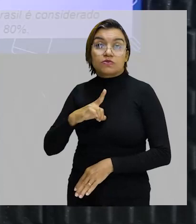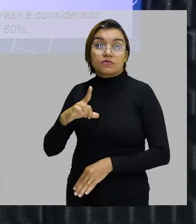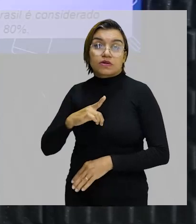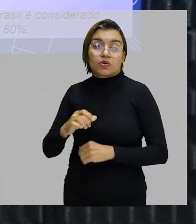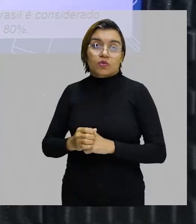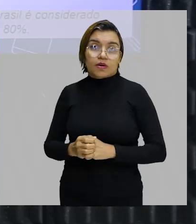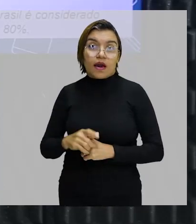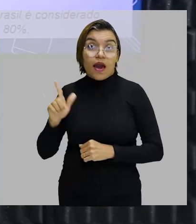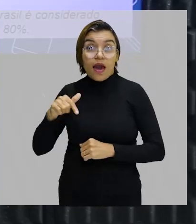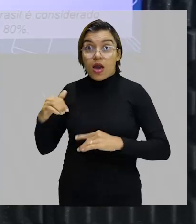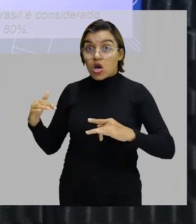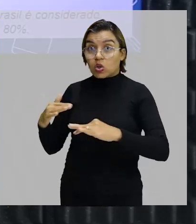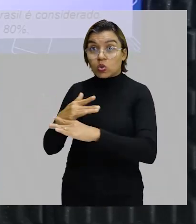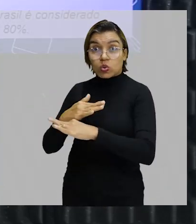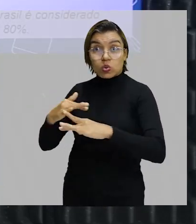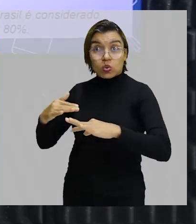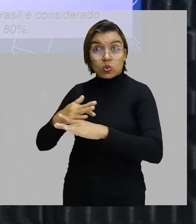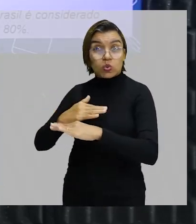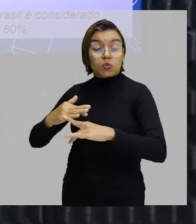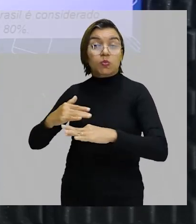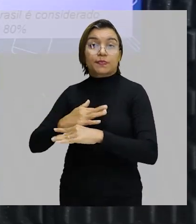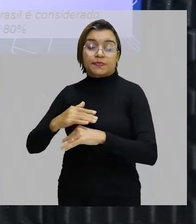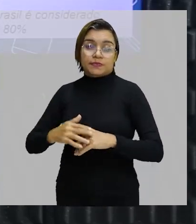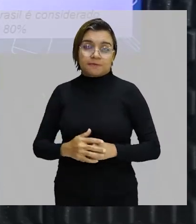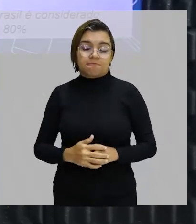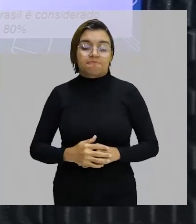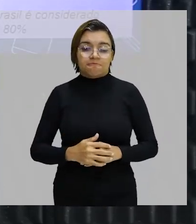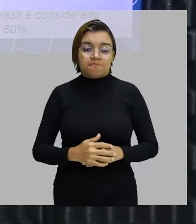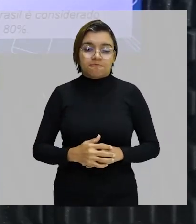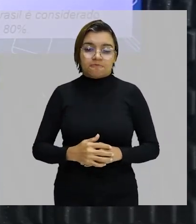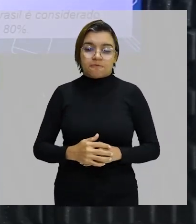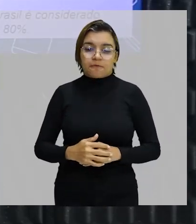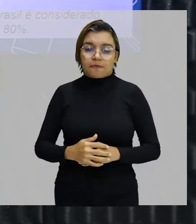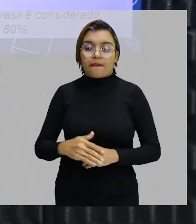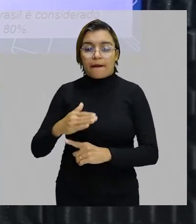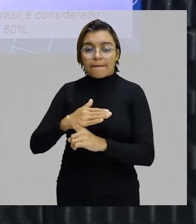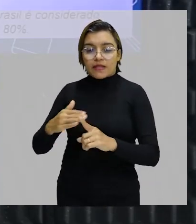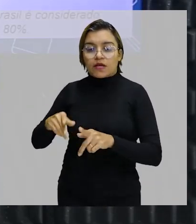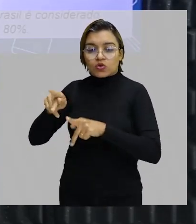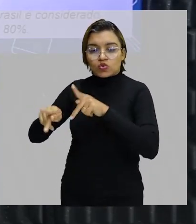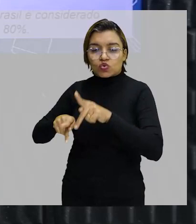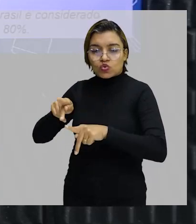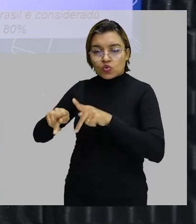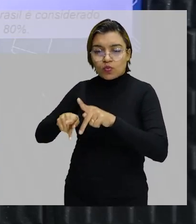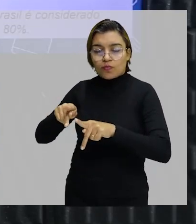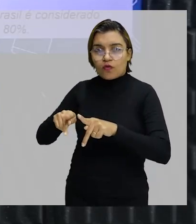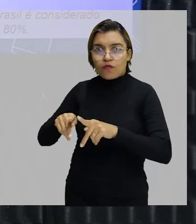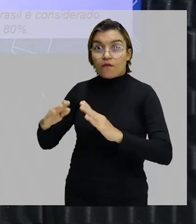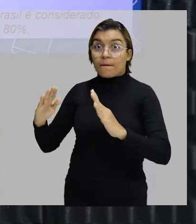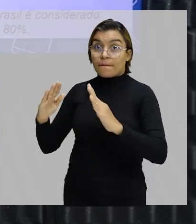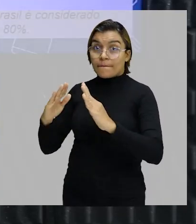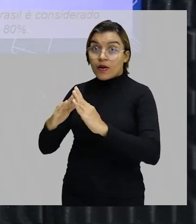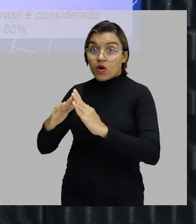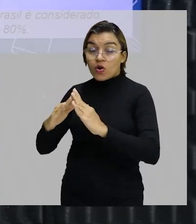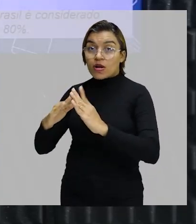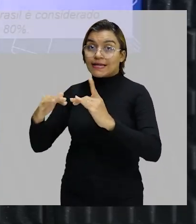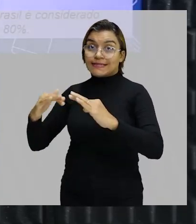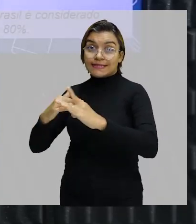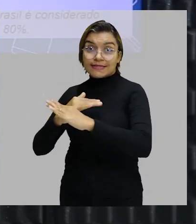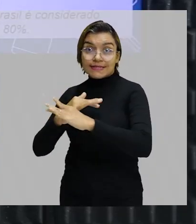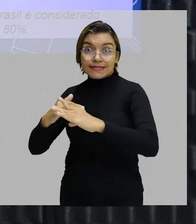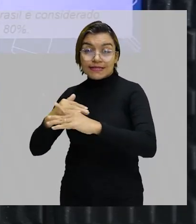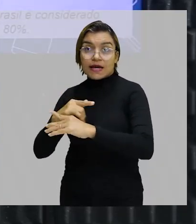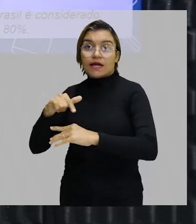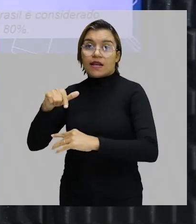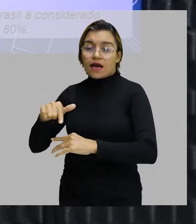considerado urbano. O que isso representa dizer, Marcos? Mais da metade da população brasileira hoje reside nas cidades, tá? Praticando